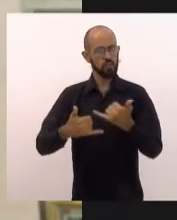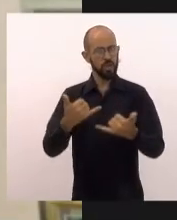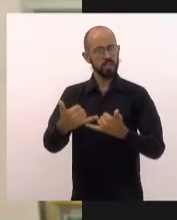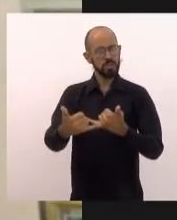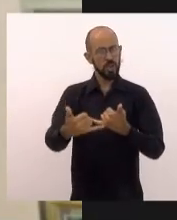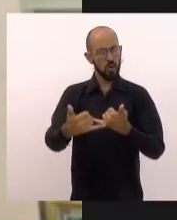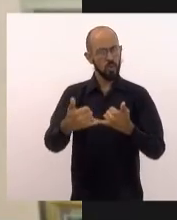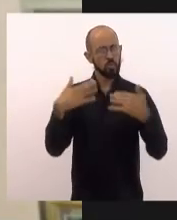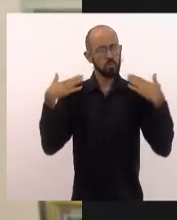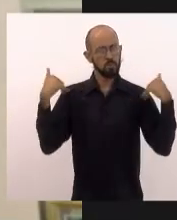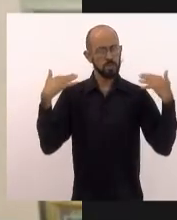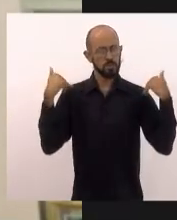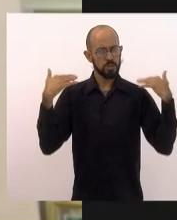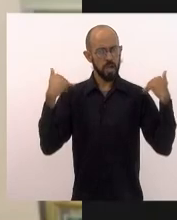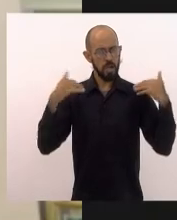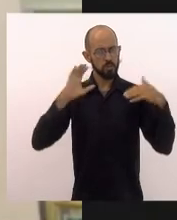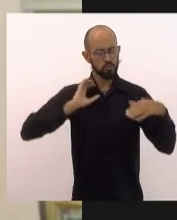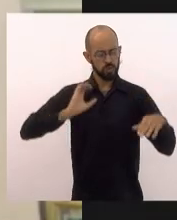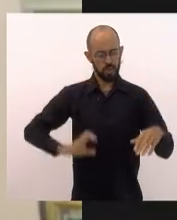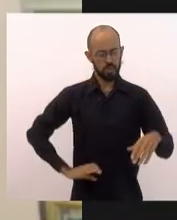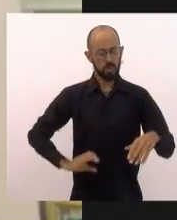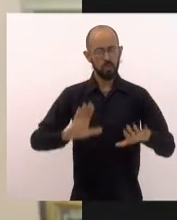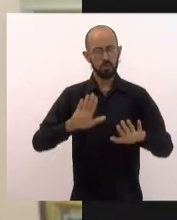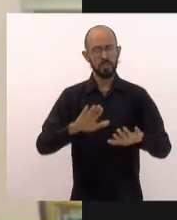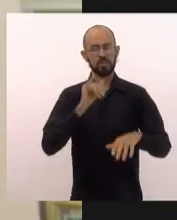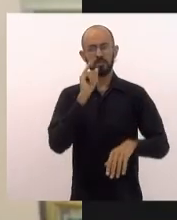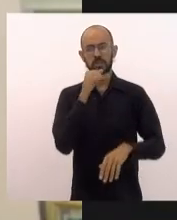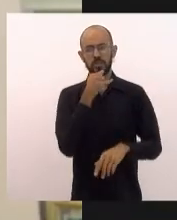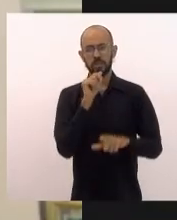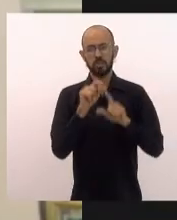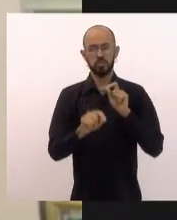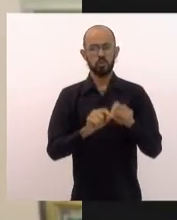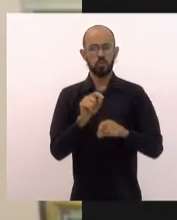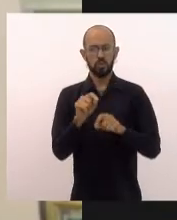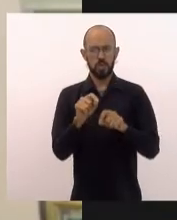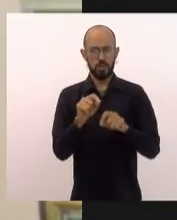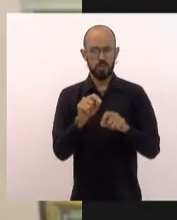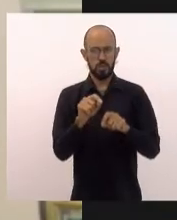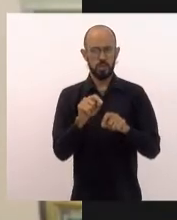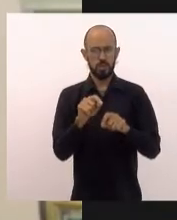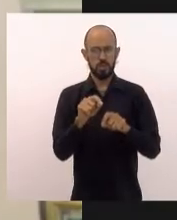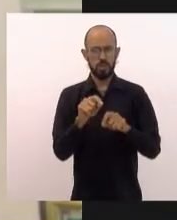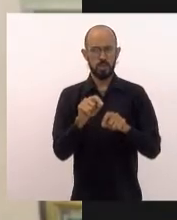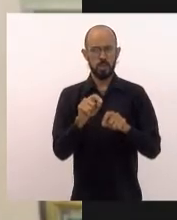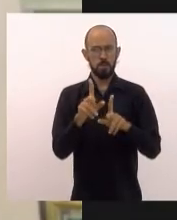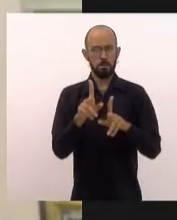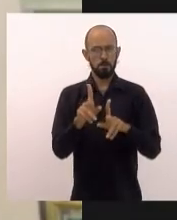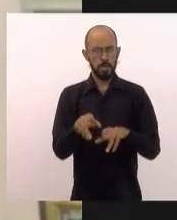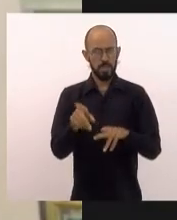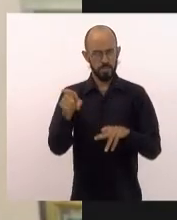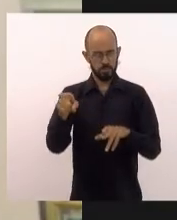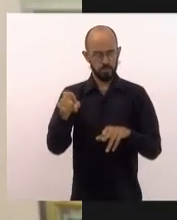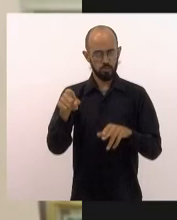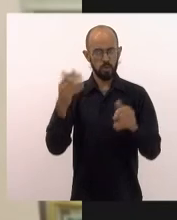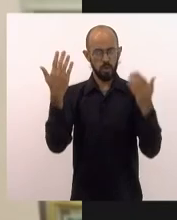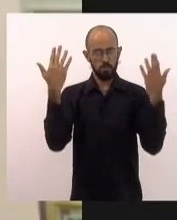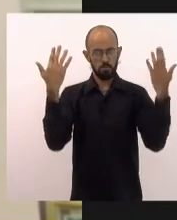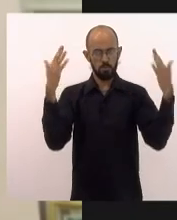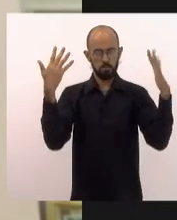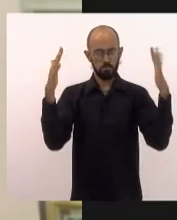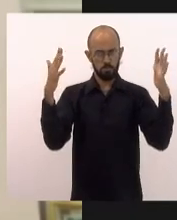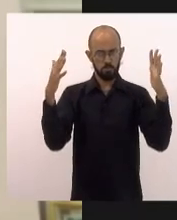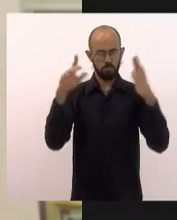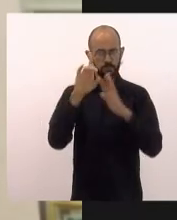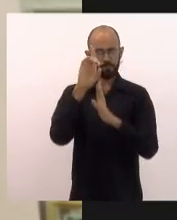Rio de Janeiro. E, infelizmente, apesar da sensatez de aplaudir as